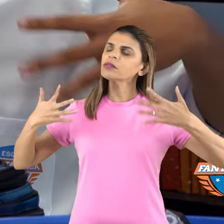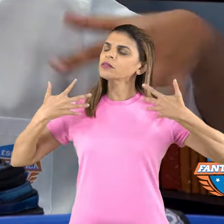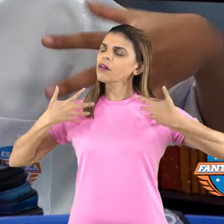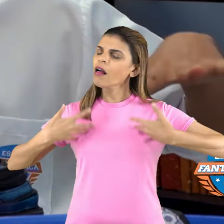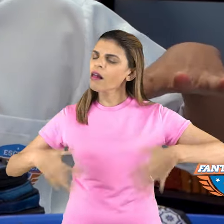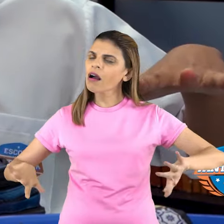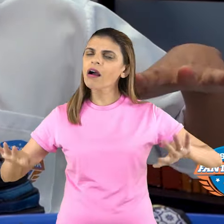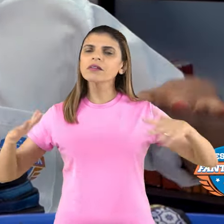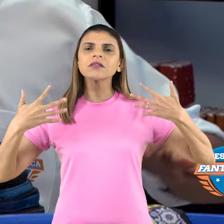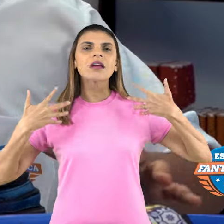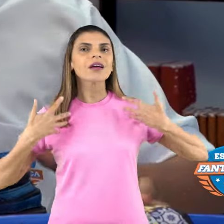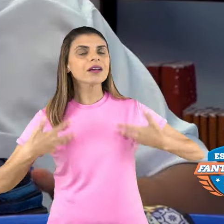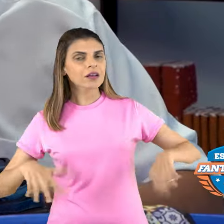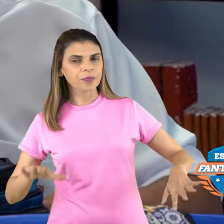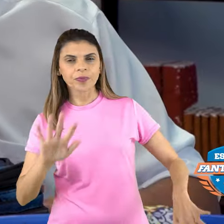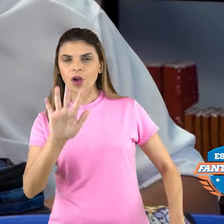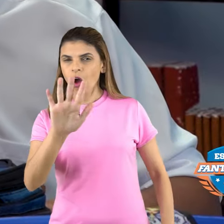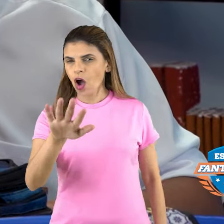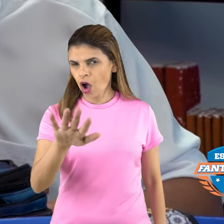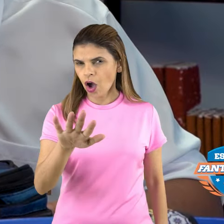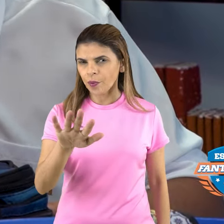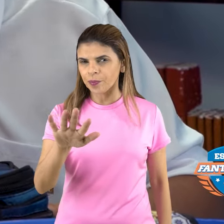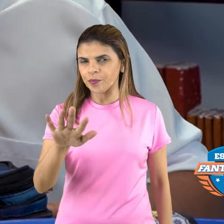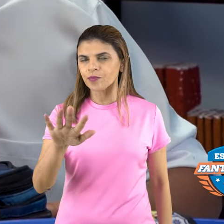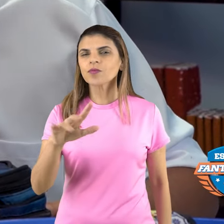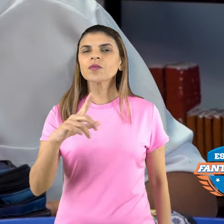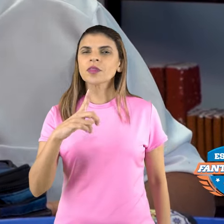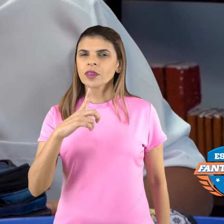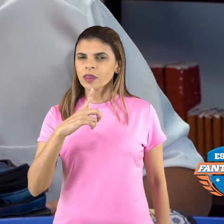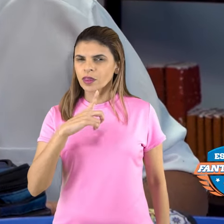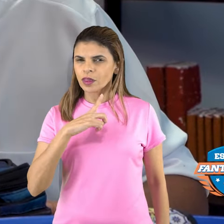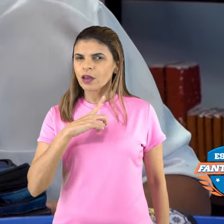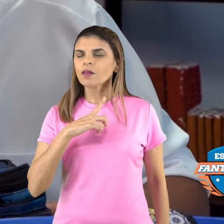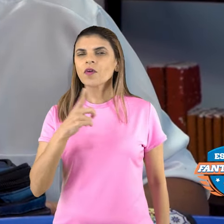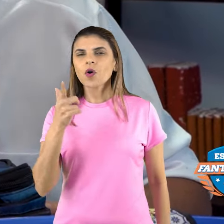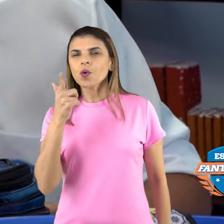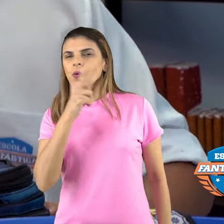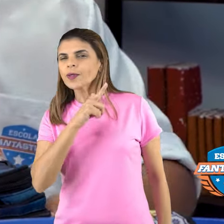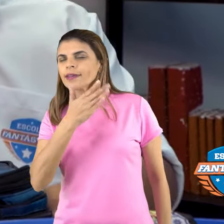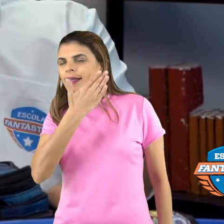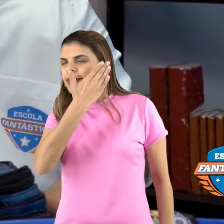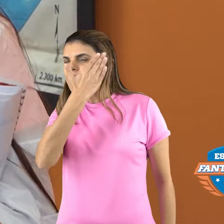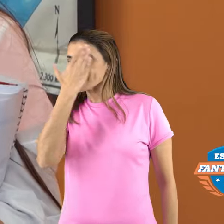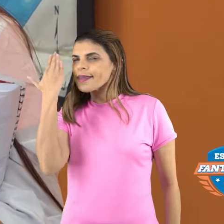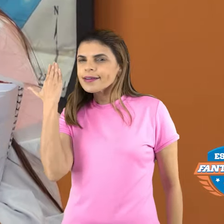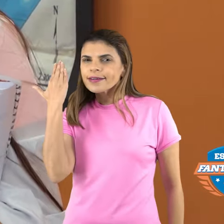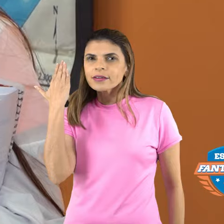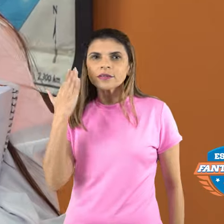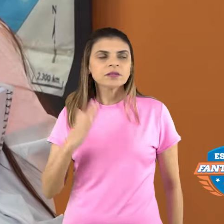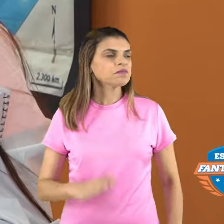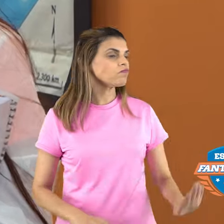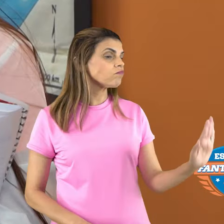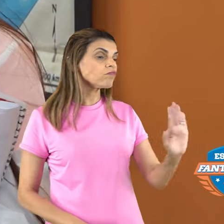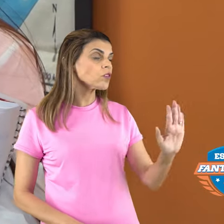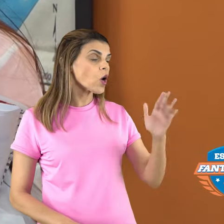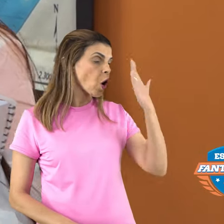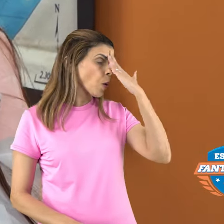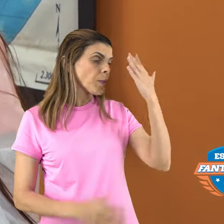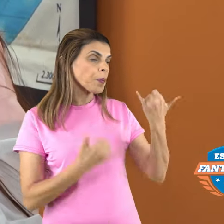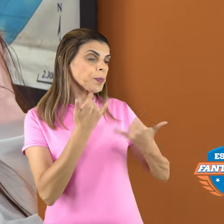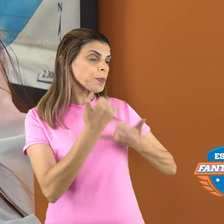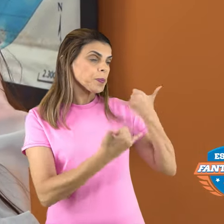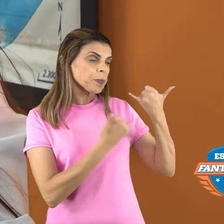Ó, relaxa. Olha só, eu tenho um jogo que pode te dar um pouquinho de diversão. Não, obrigada. Meus